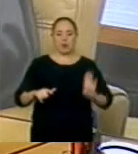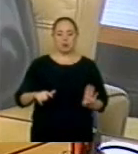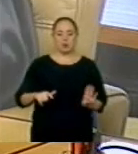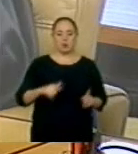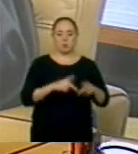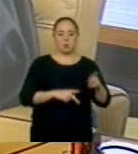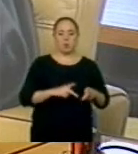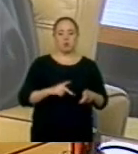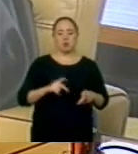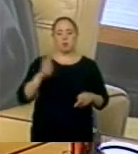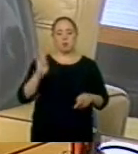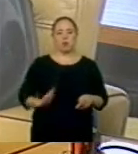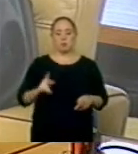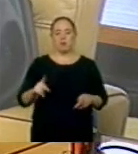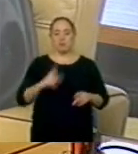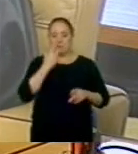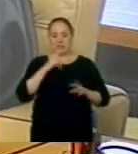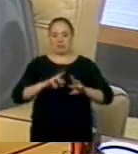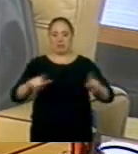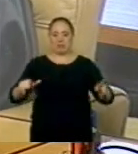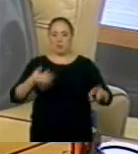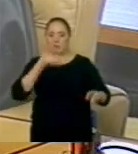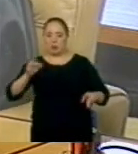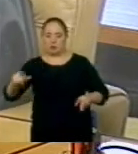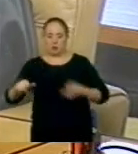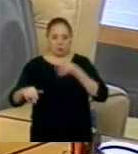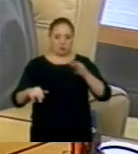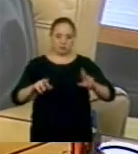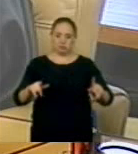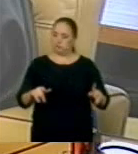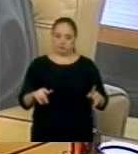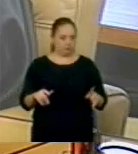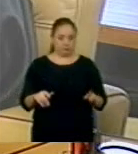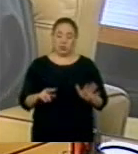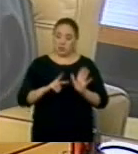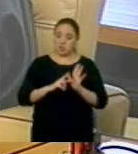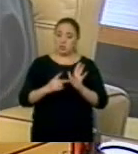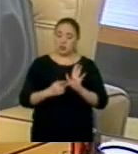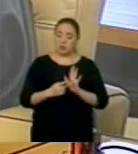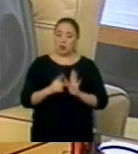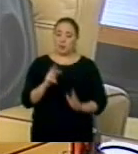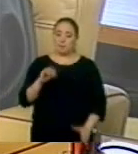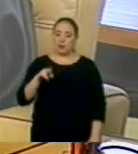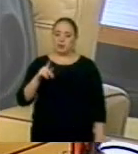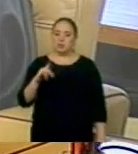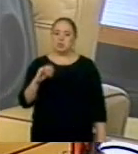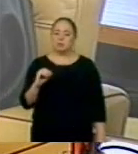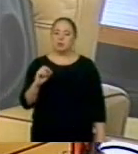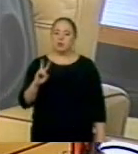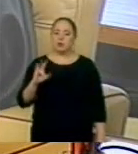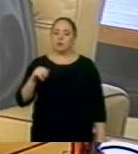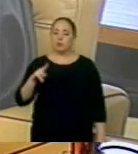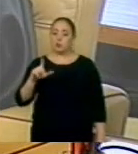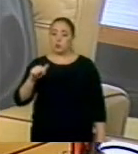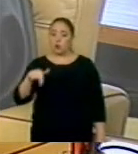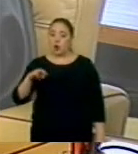entre si. Cuida-se, portanto, de princípio normativo vinculante e informador do caminho